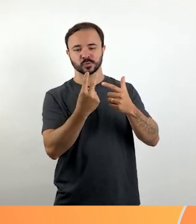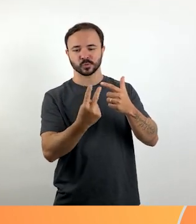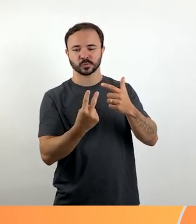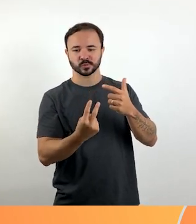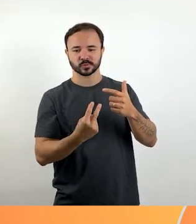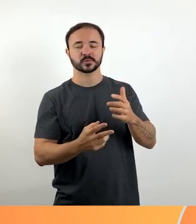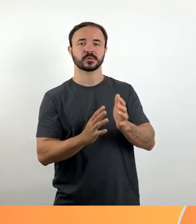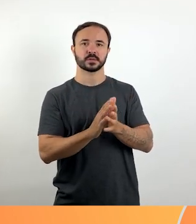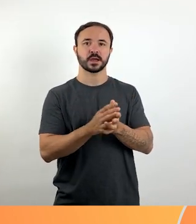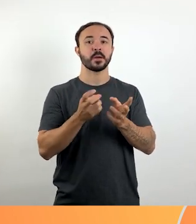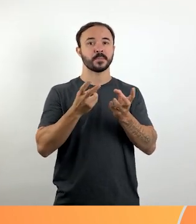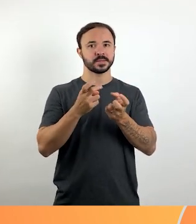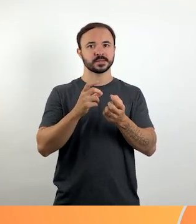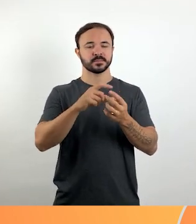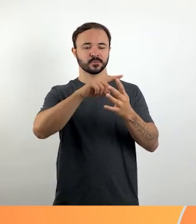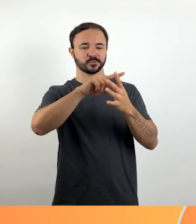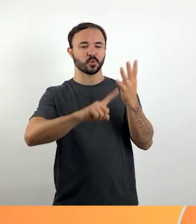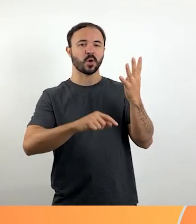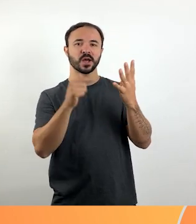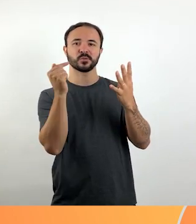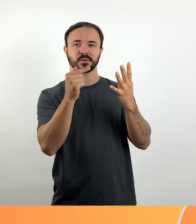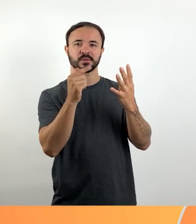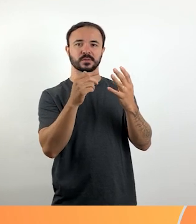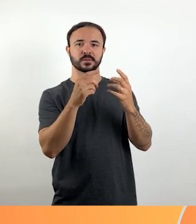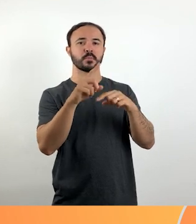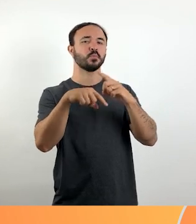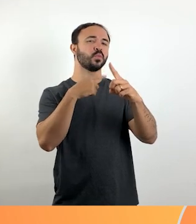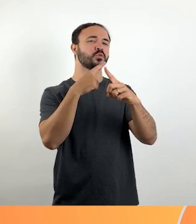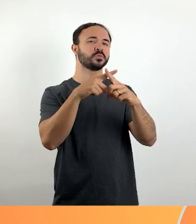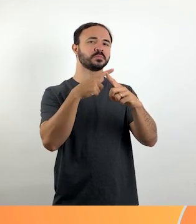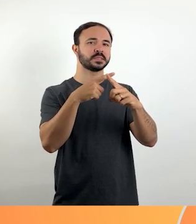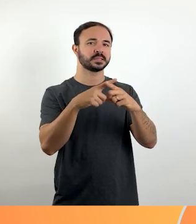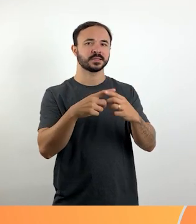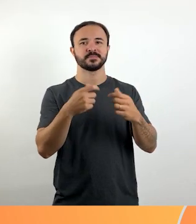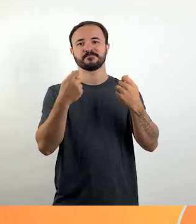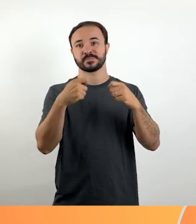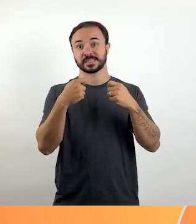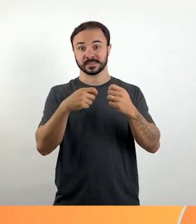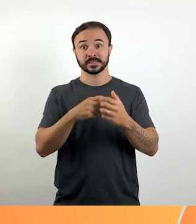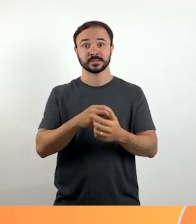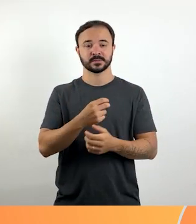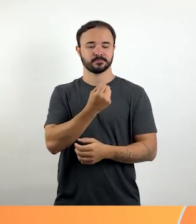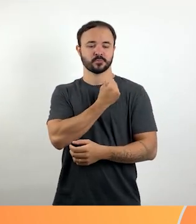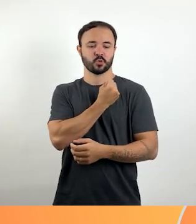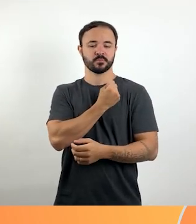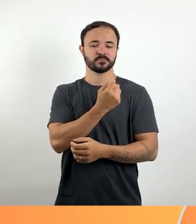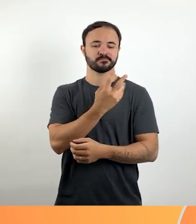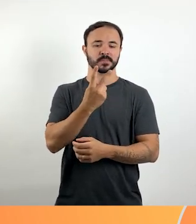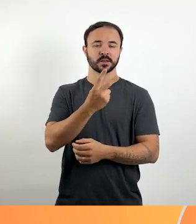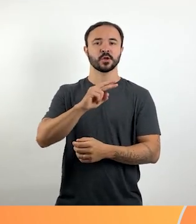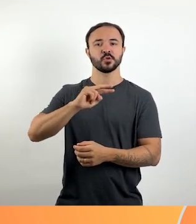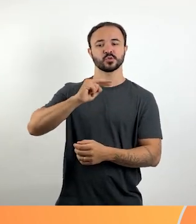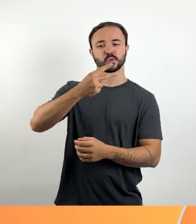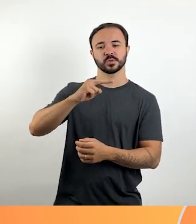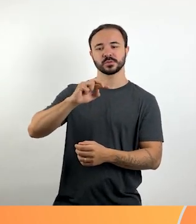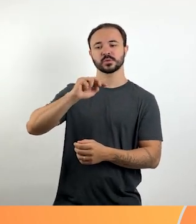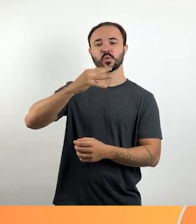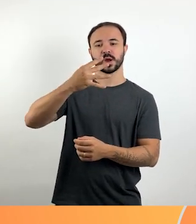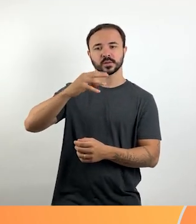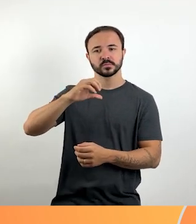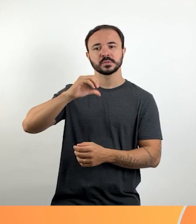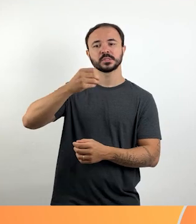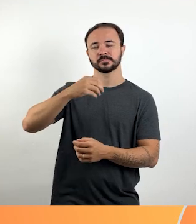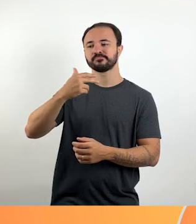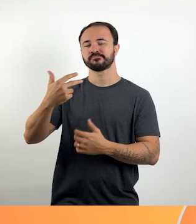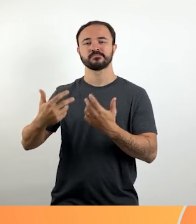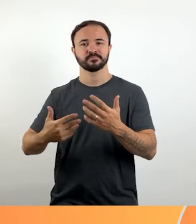multiplicam, eles têm que ser números que são formados por potências de 2. E você observa que o 60